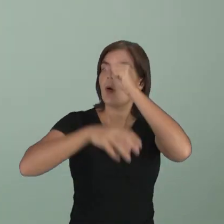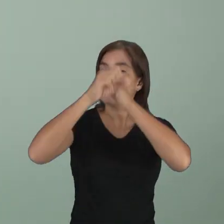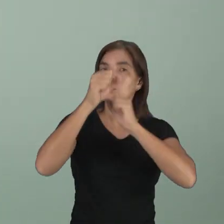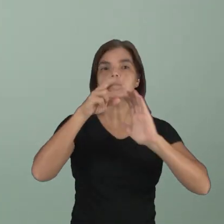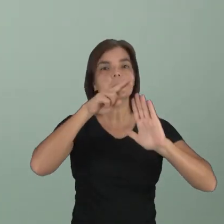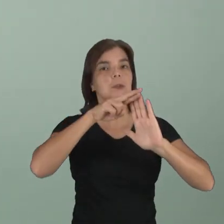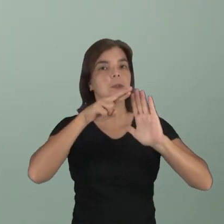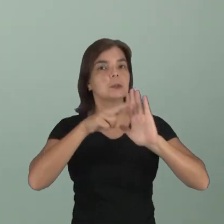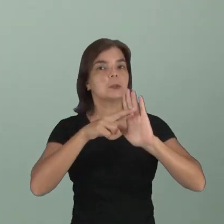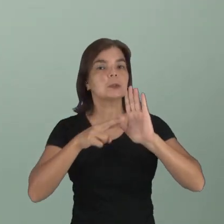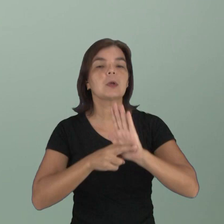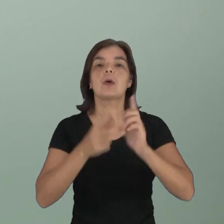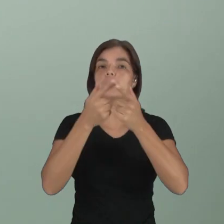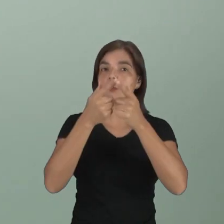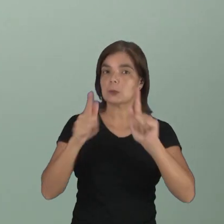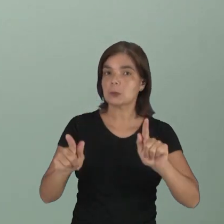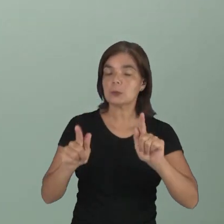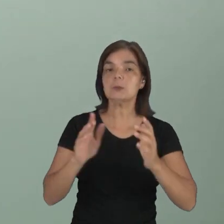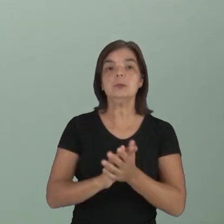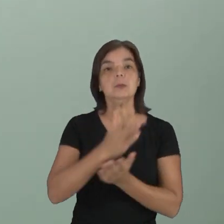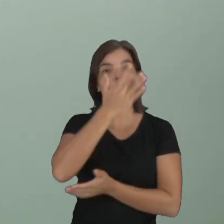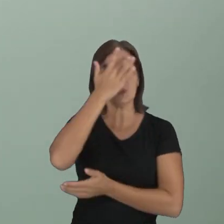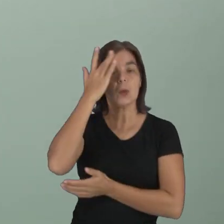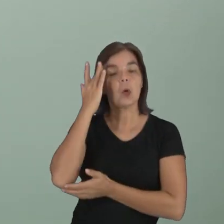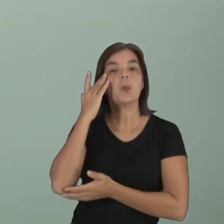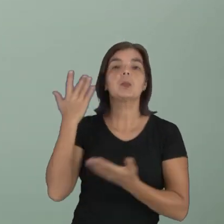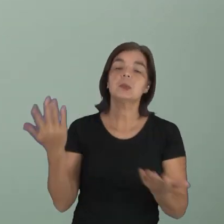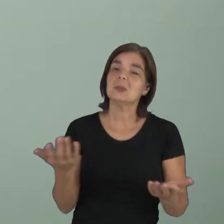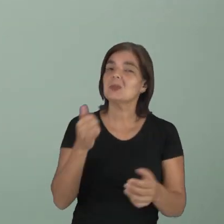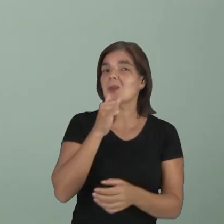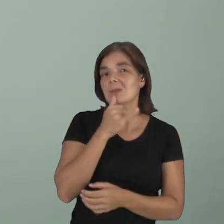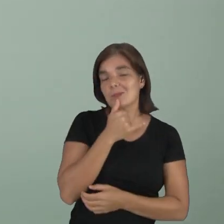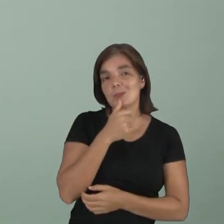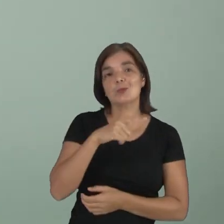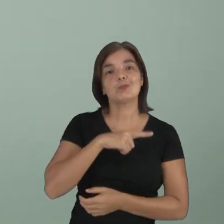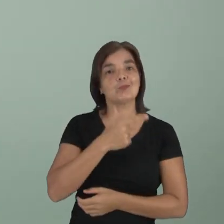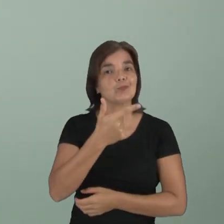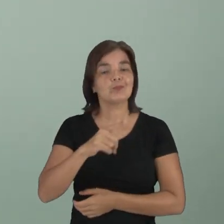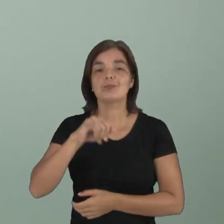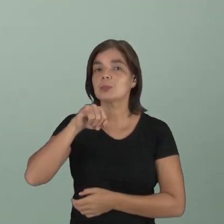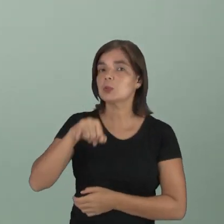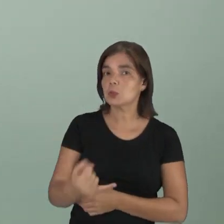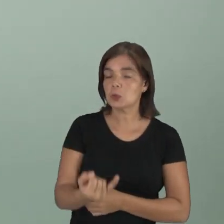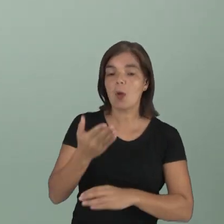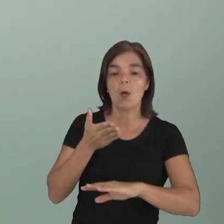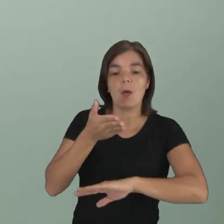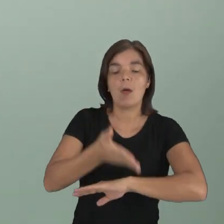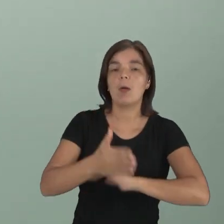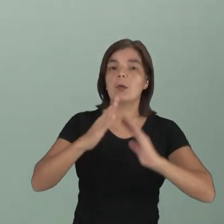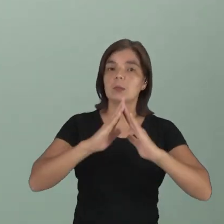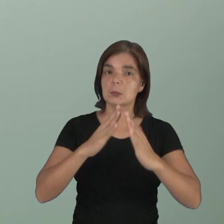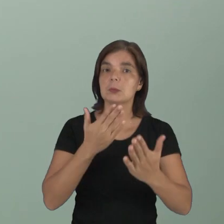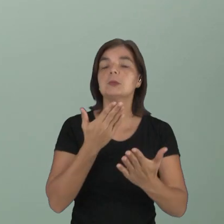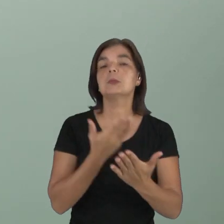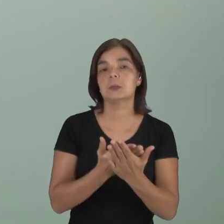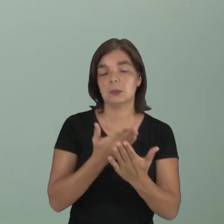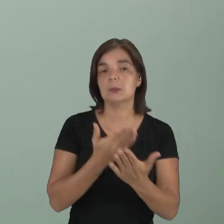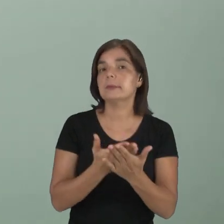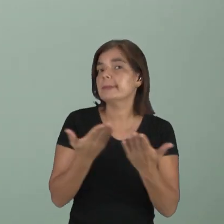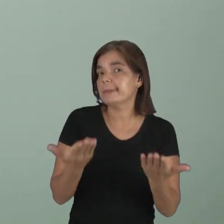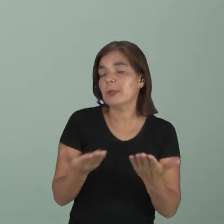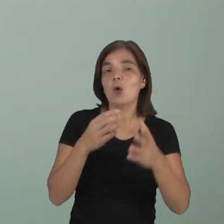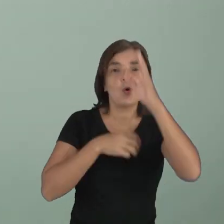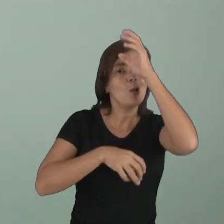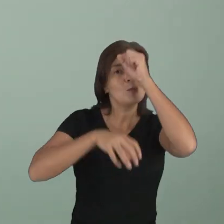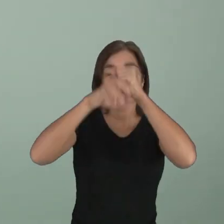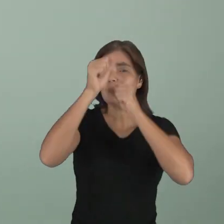as regras gramaticais. As pessoas que infelizmente não tiveram oportunidade de ter ido à escola, elas